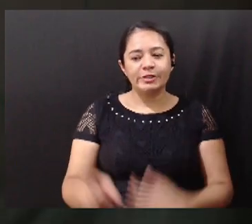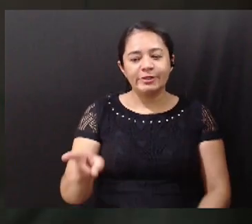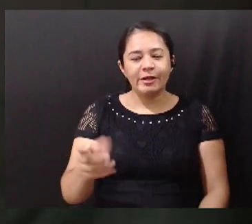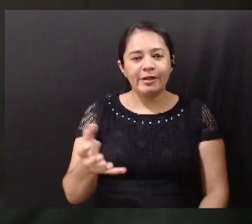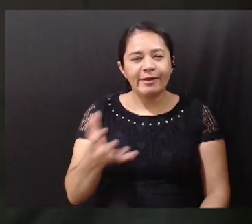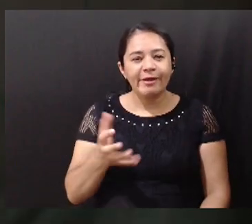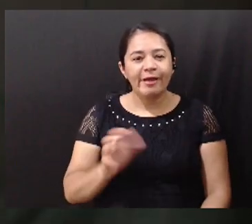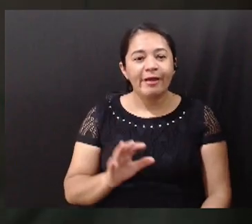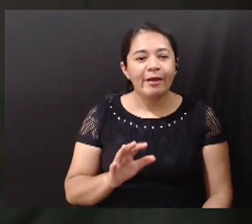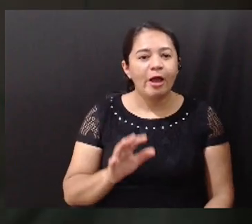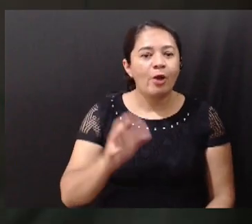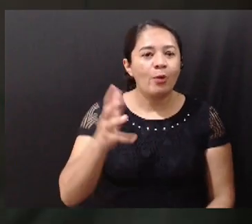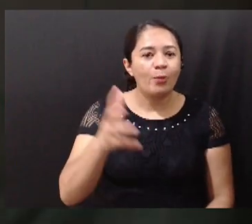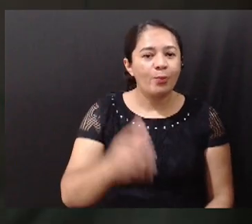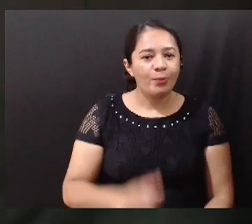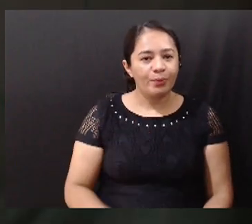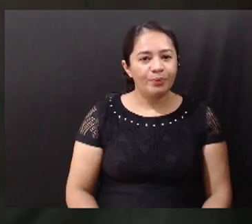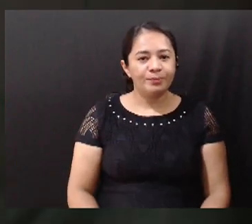aconteça.